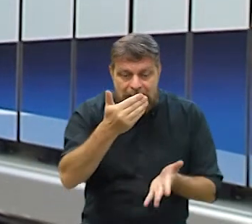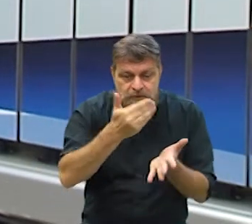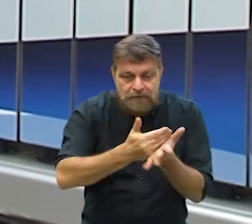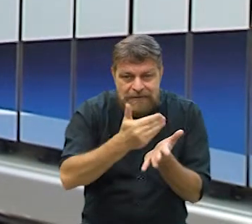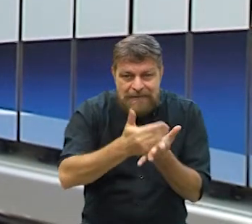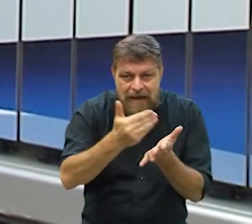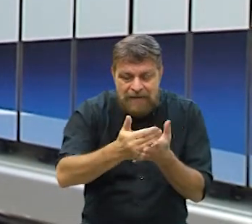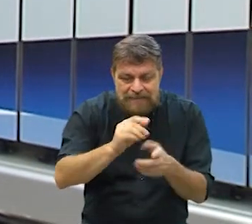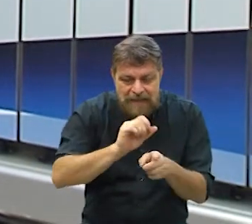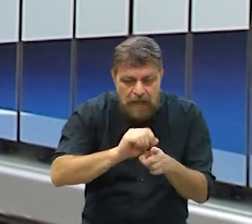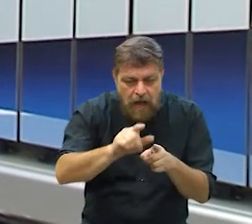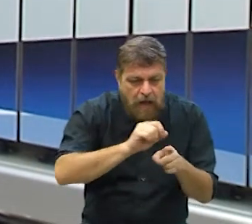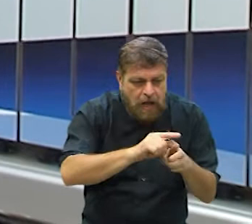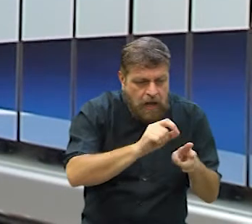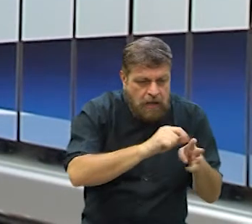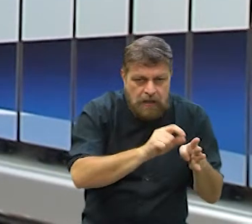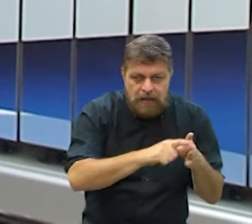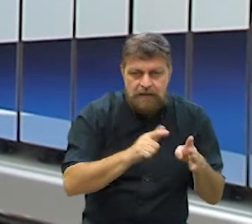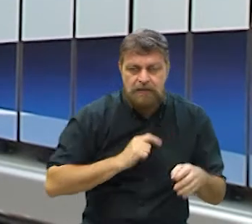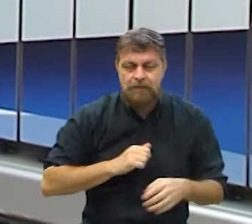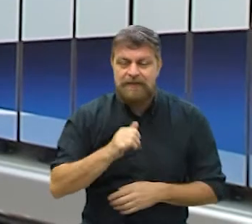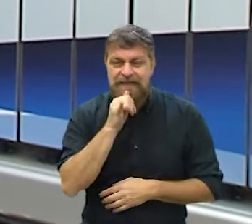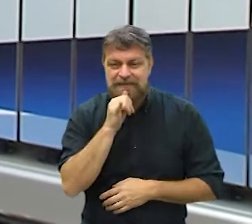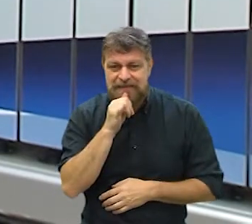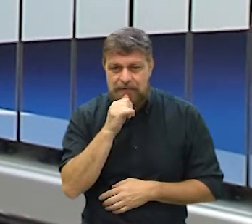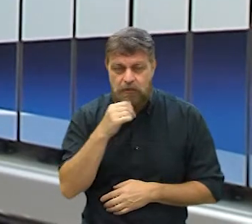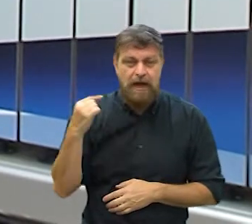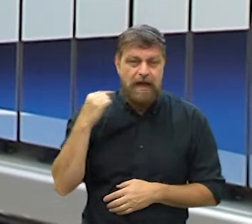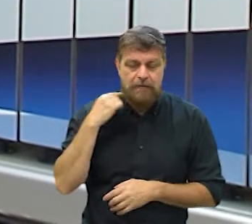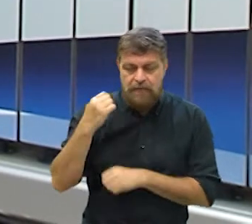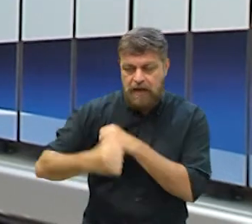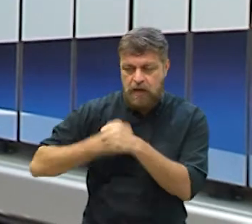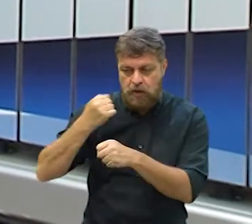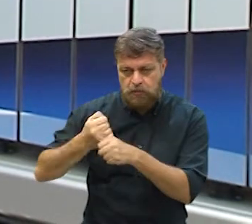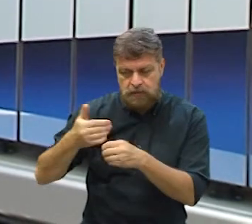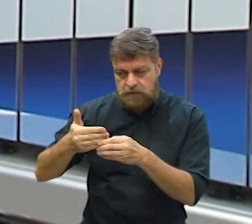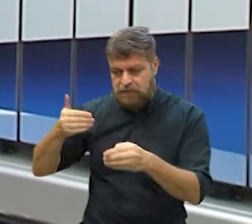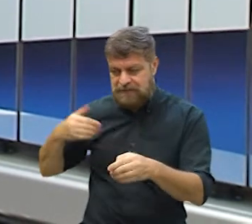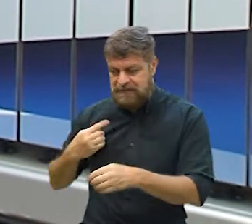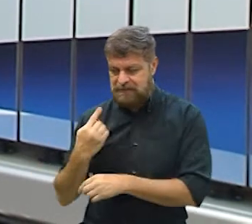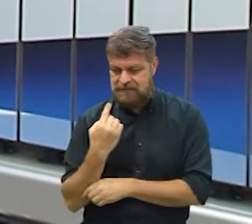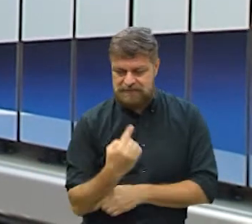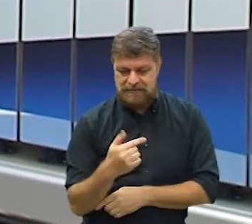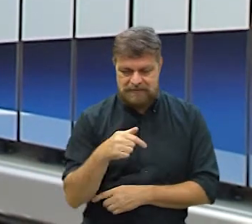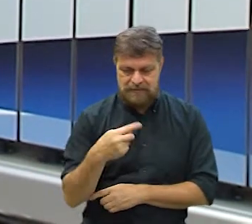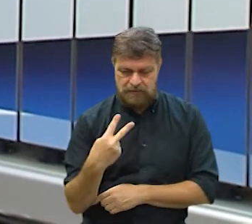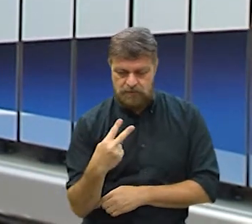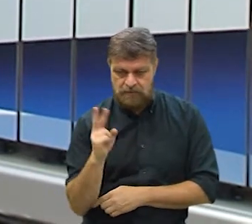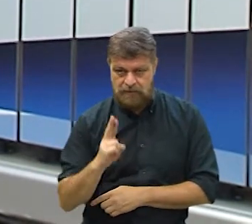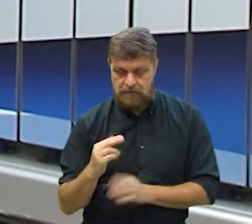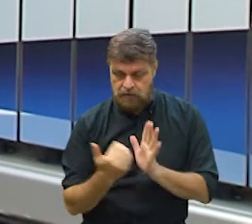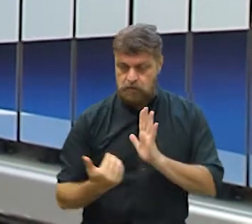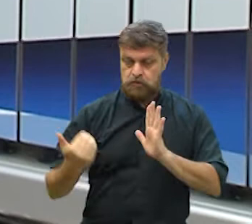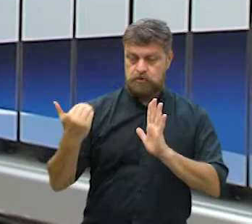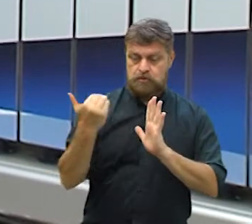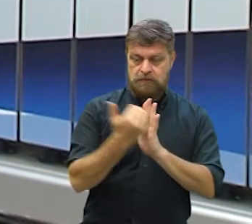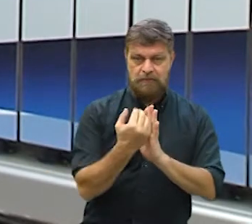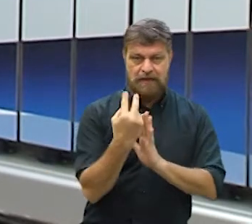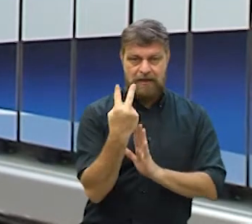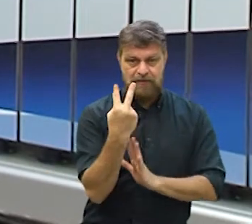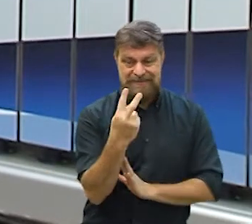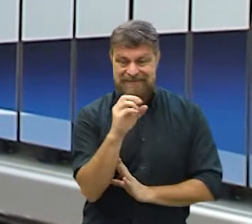da parcela. Uma mensalidade, por exemplo, que em maio do ano passado era de R$ 172, saltou